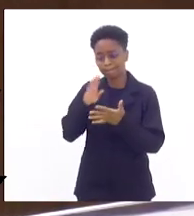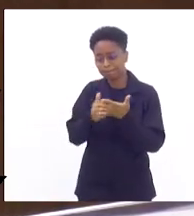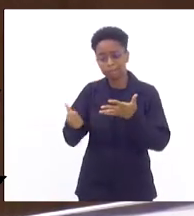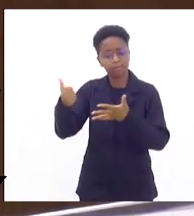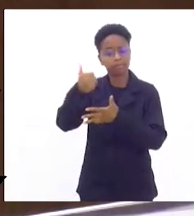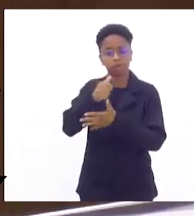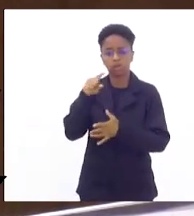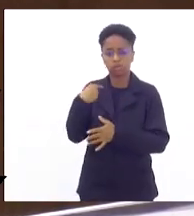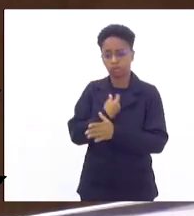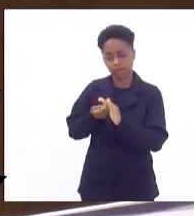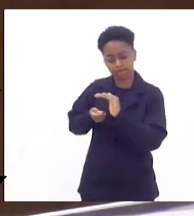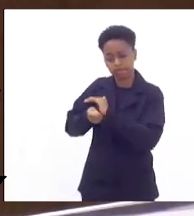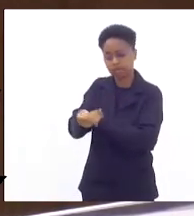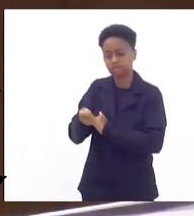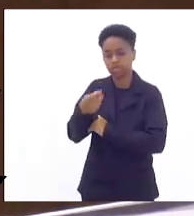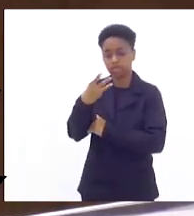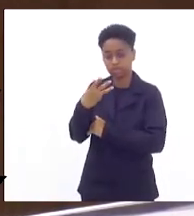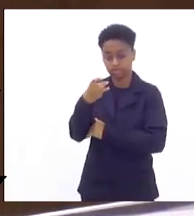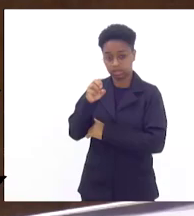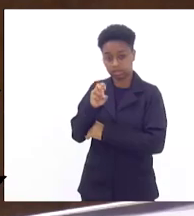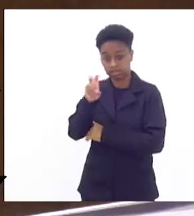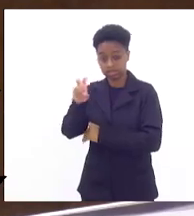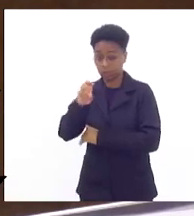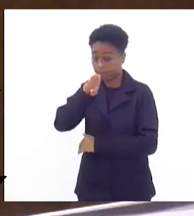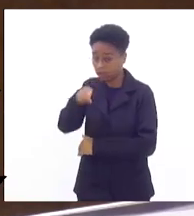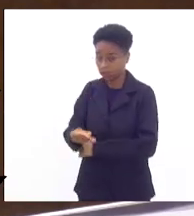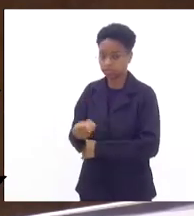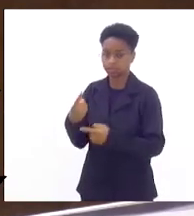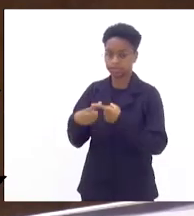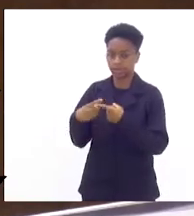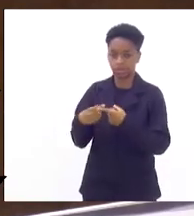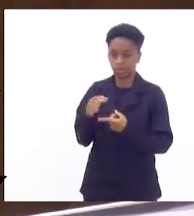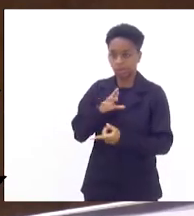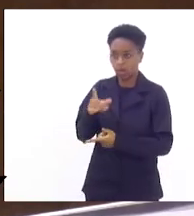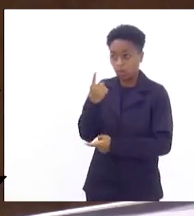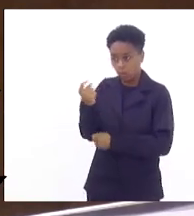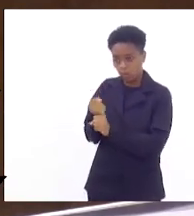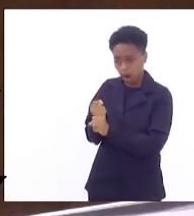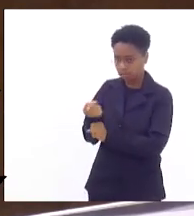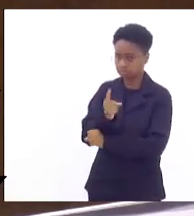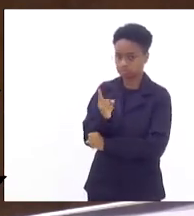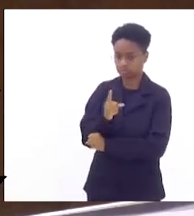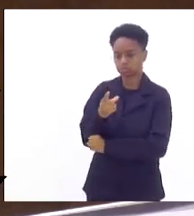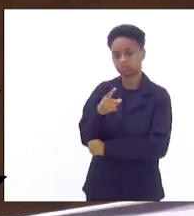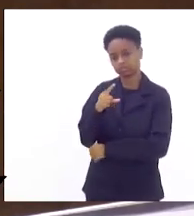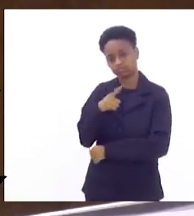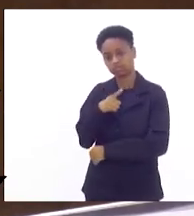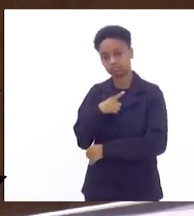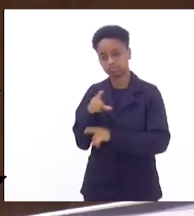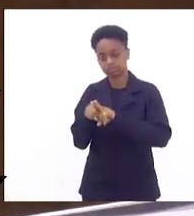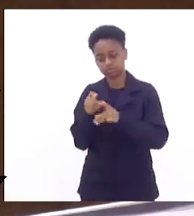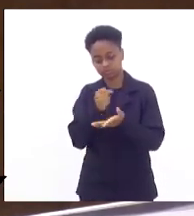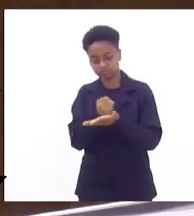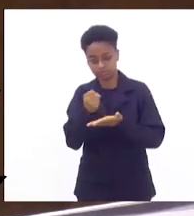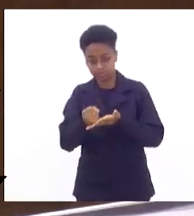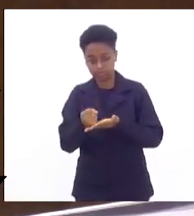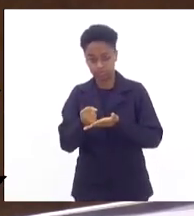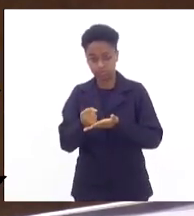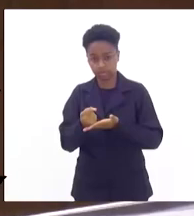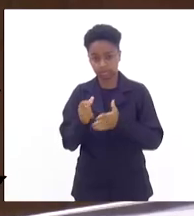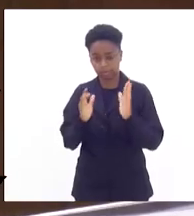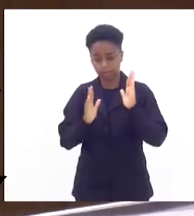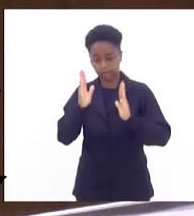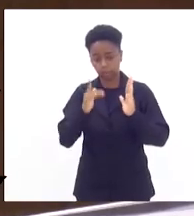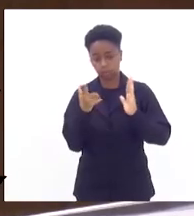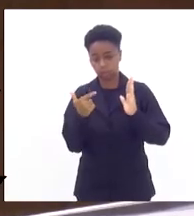investimento de 305. Porque 305 milhões você não faz num único ano. A gente tem, inclusive, contratualmente, 12 anos para fazer esse